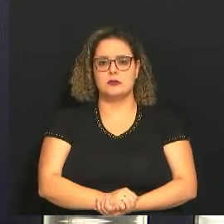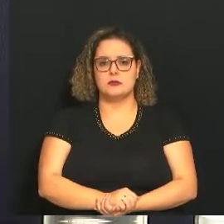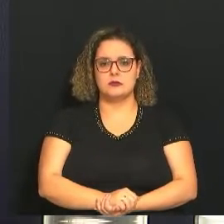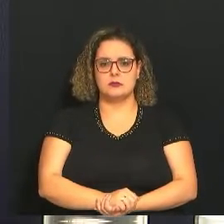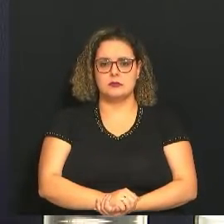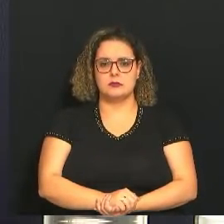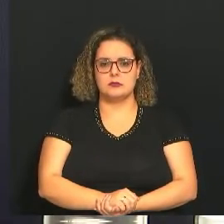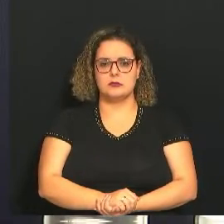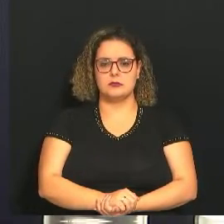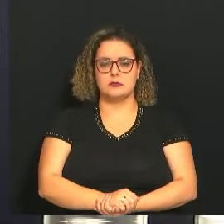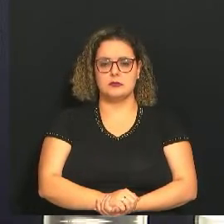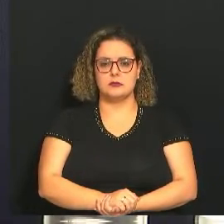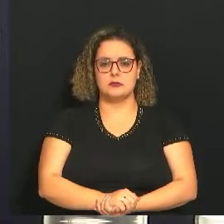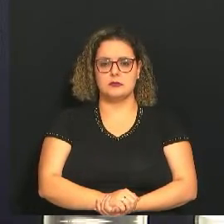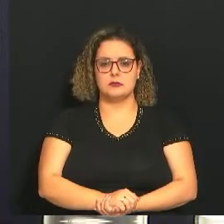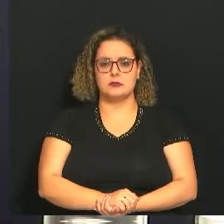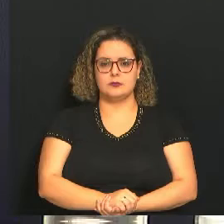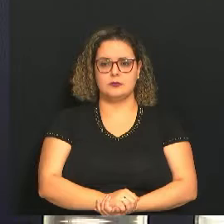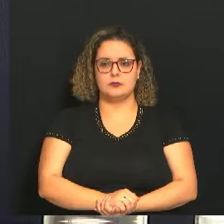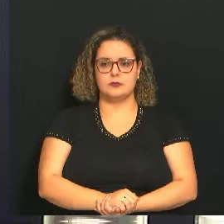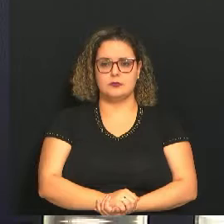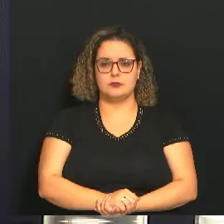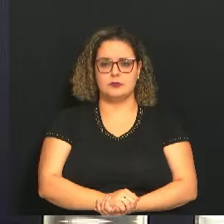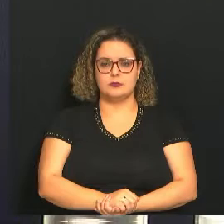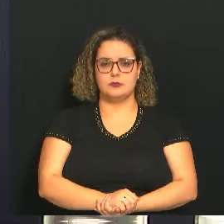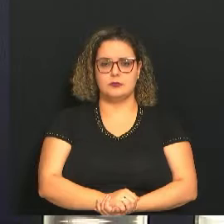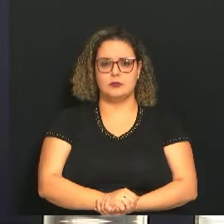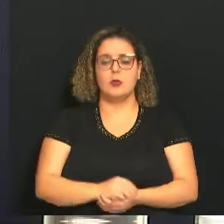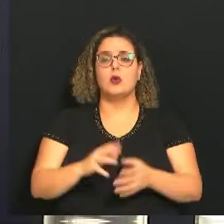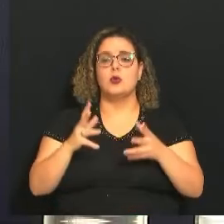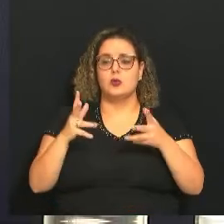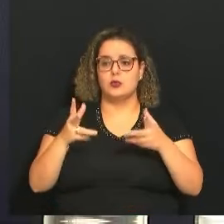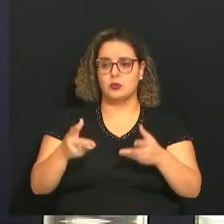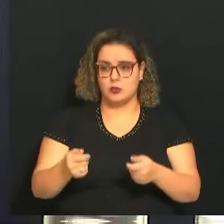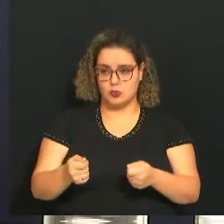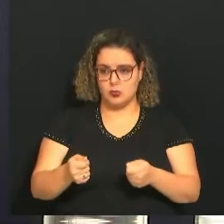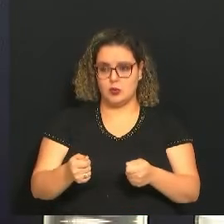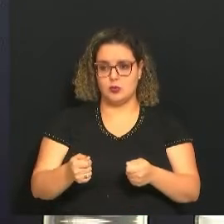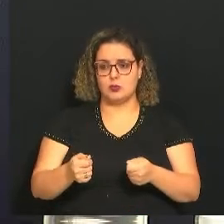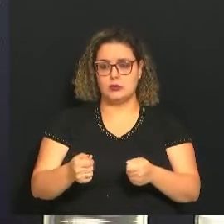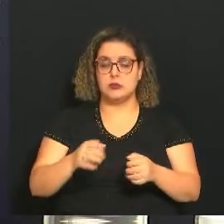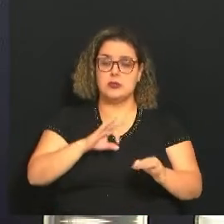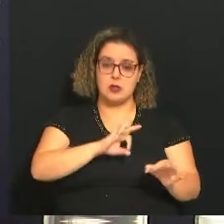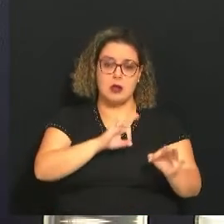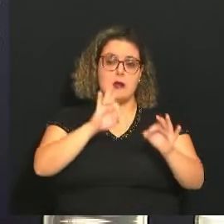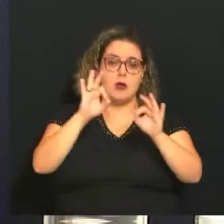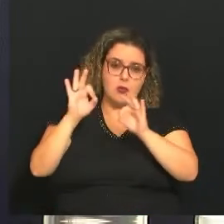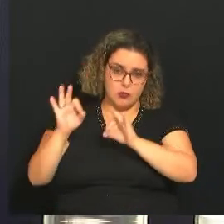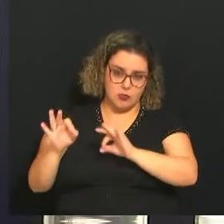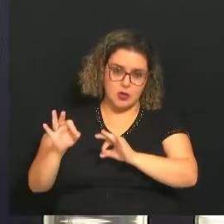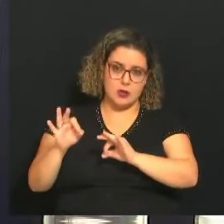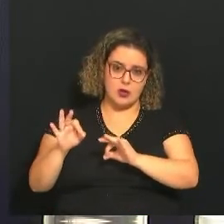pessoal, como todos, boa parte de quem acompanha o nosso trabalho